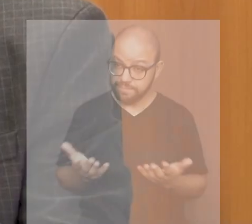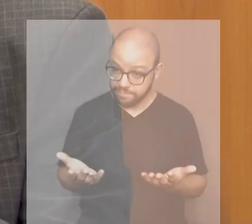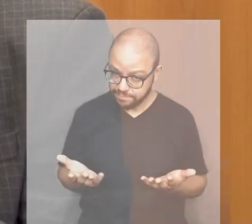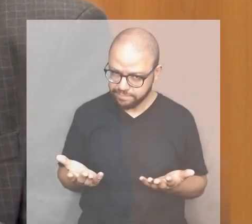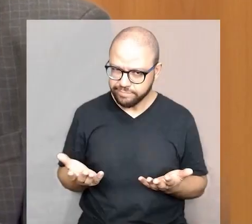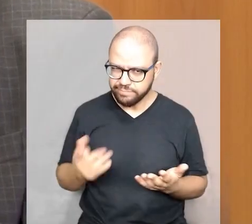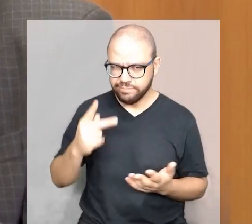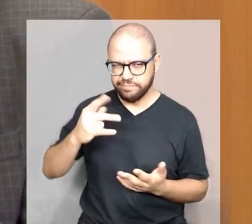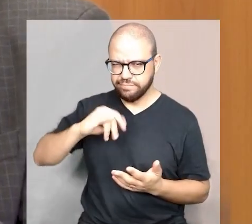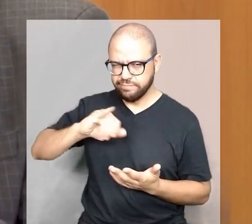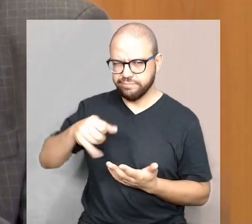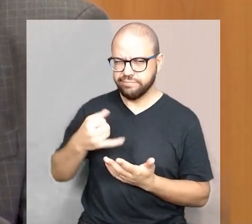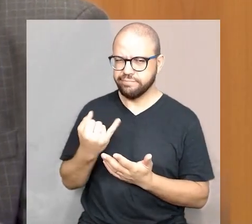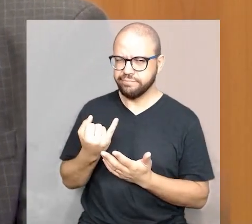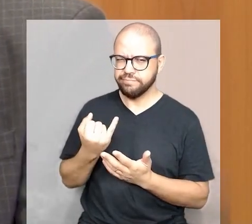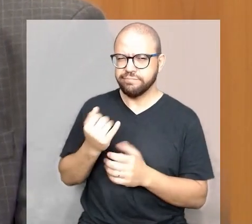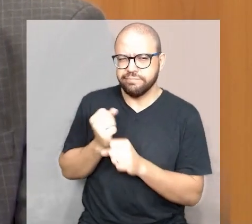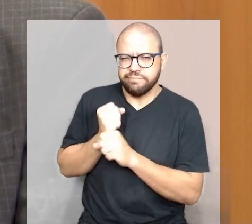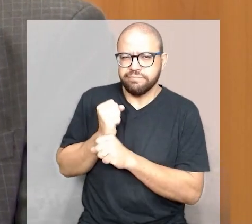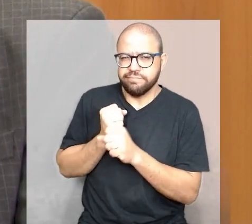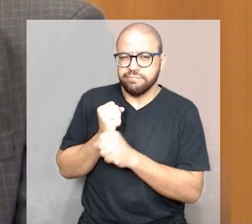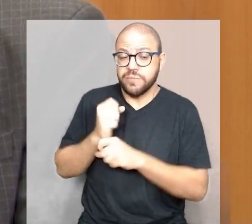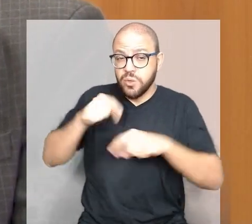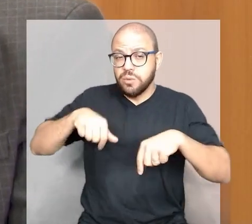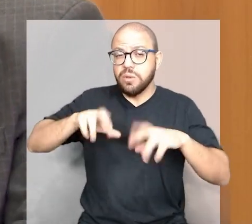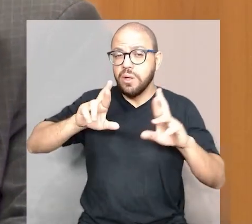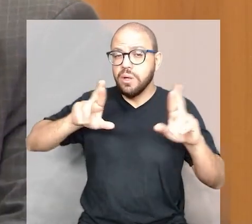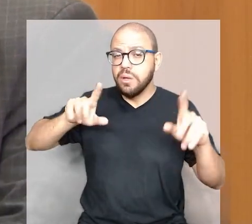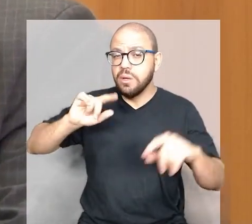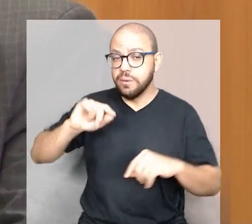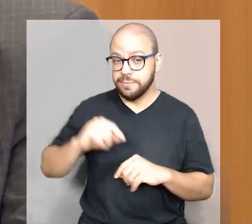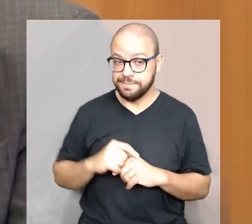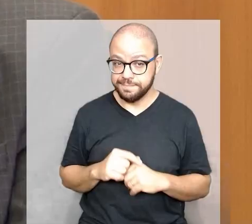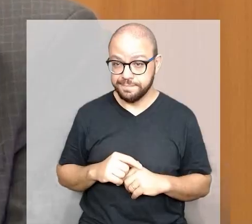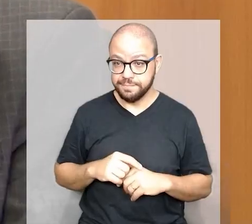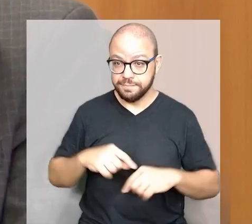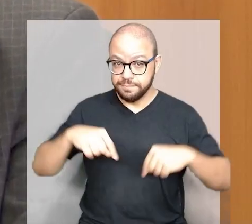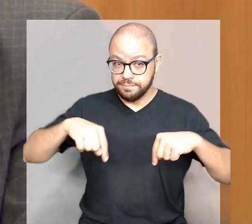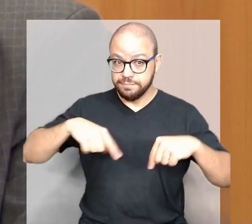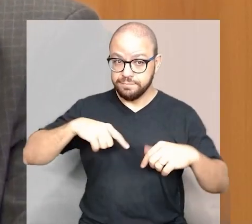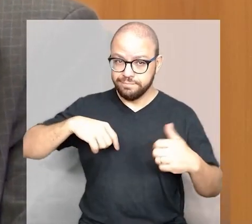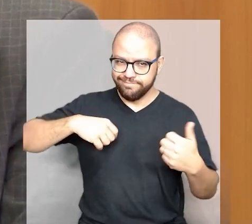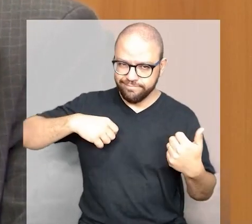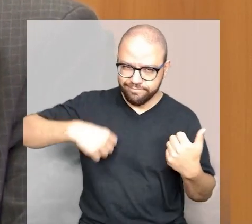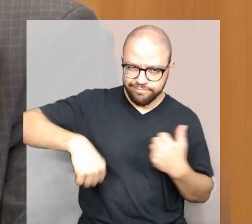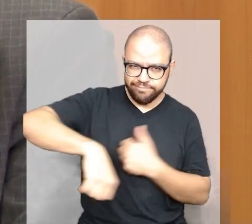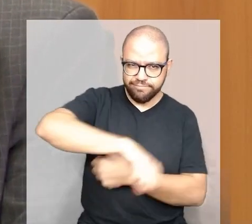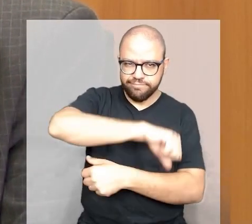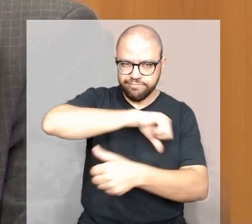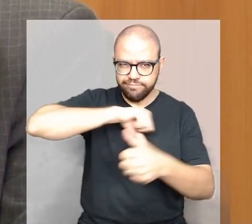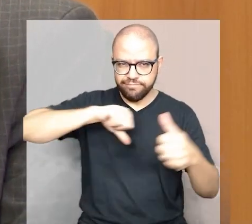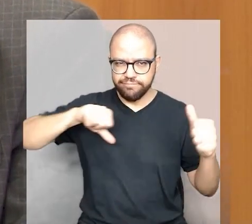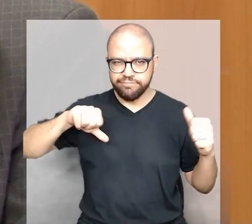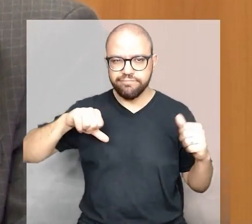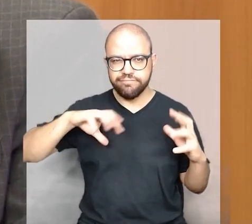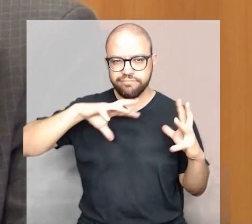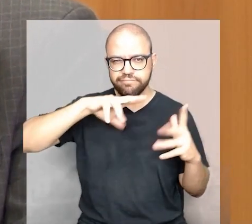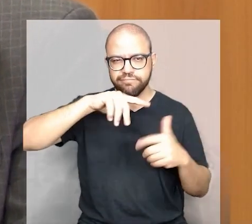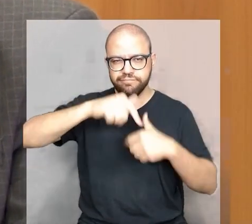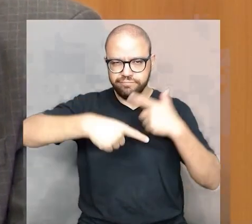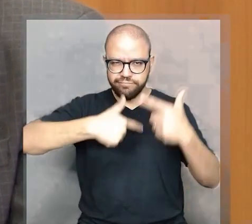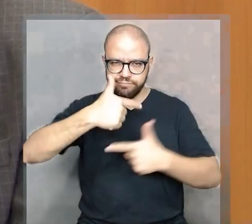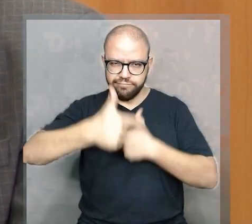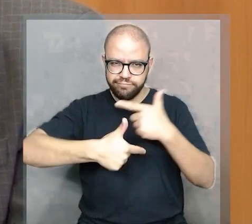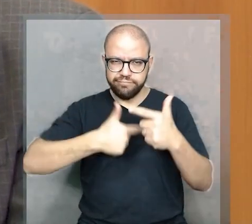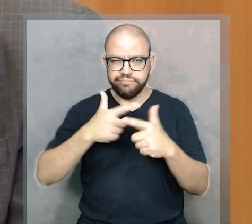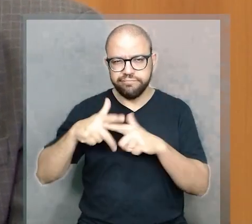A pejotização é algo que a gente já convive há muito tempo. Qual a diferença? É que hoje em dia nós temos uma mudança muito forte do